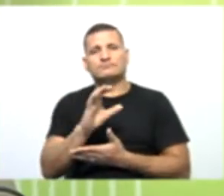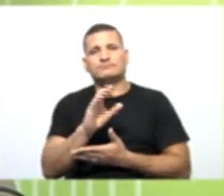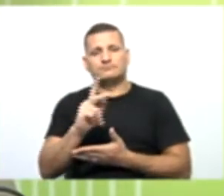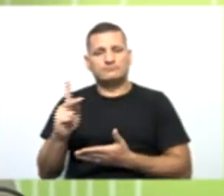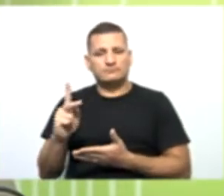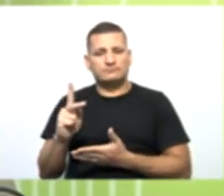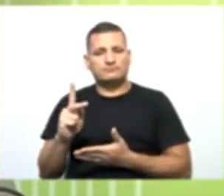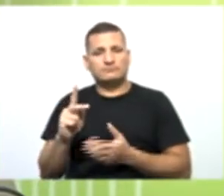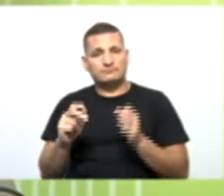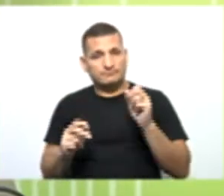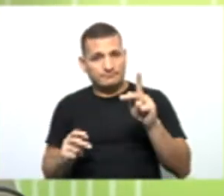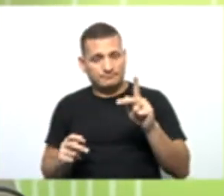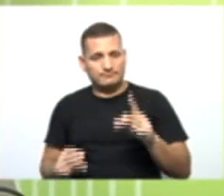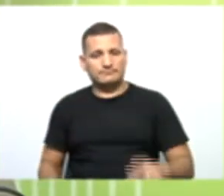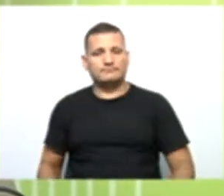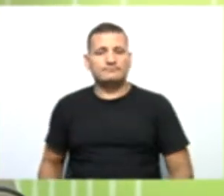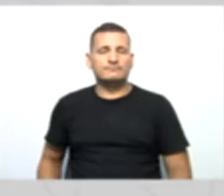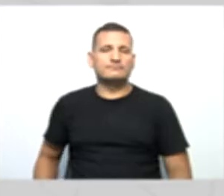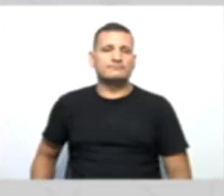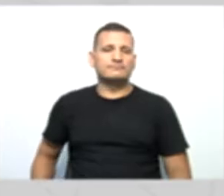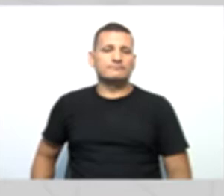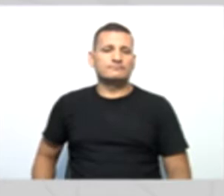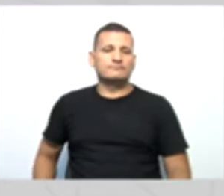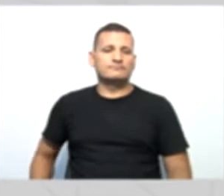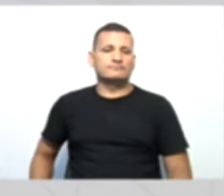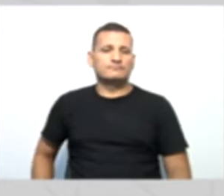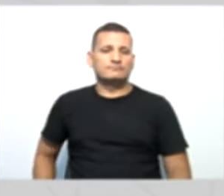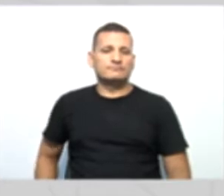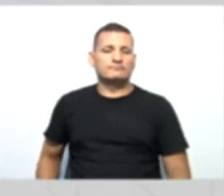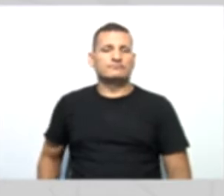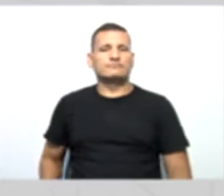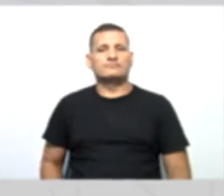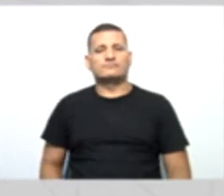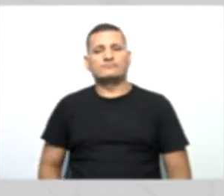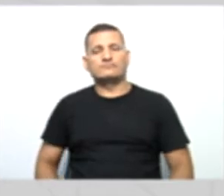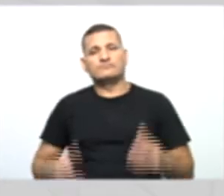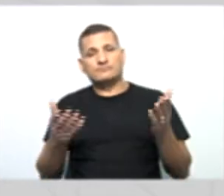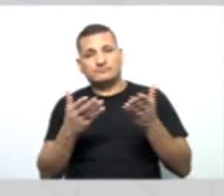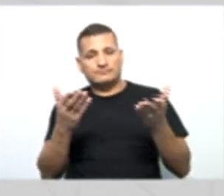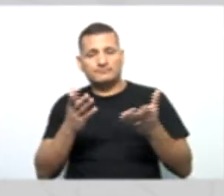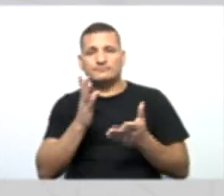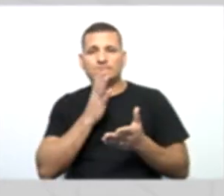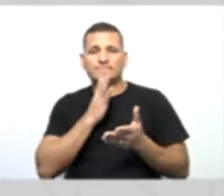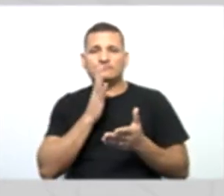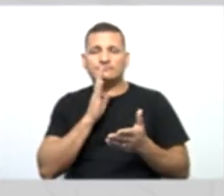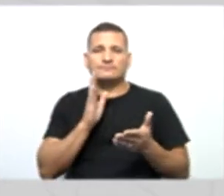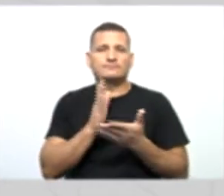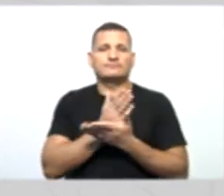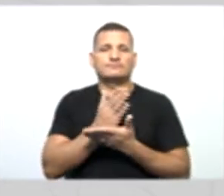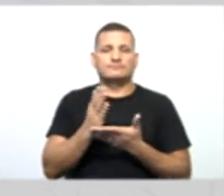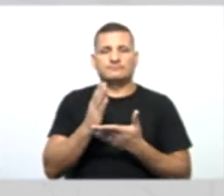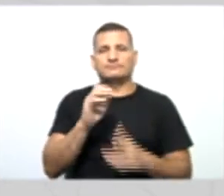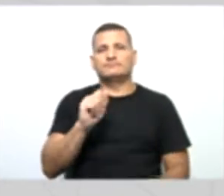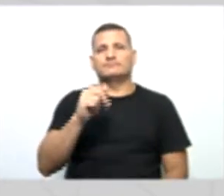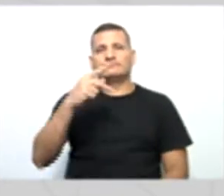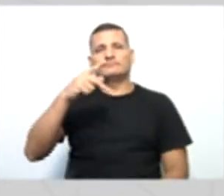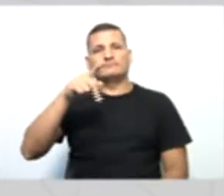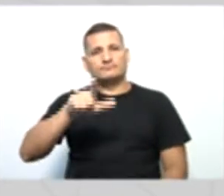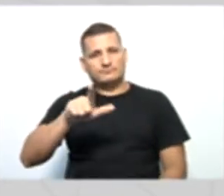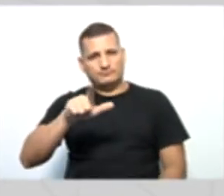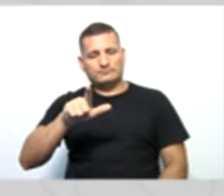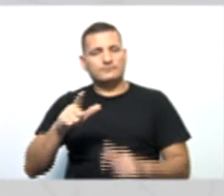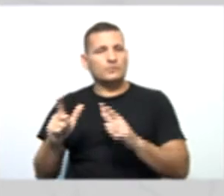cooperativa. Ok, gente? Então, a gente vai conhecer aqui alguns arranjos